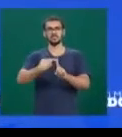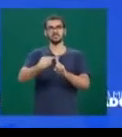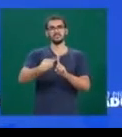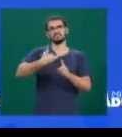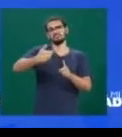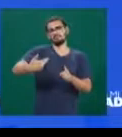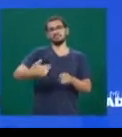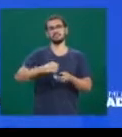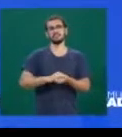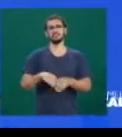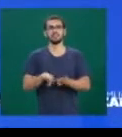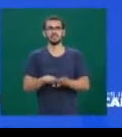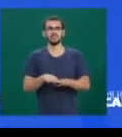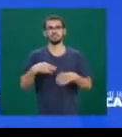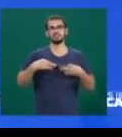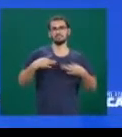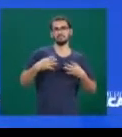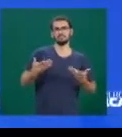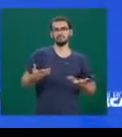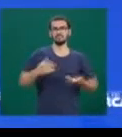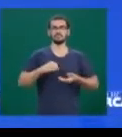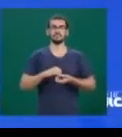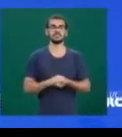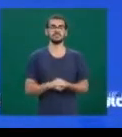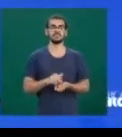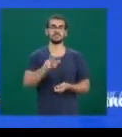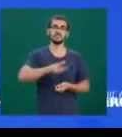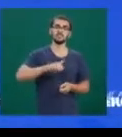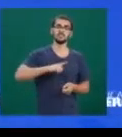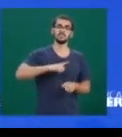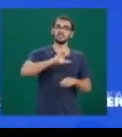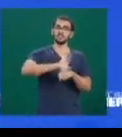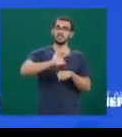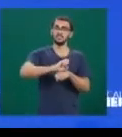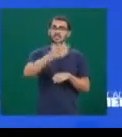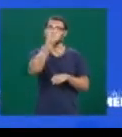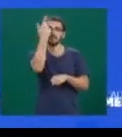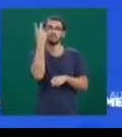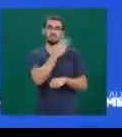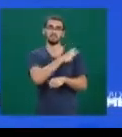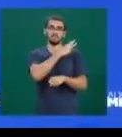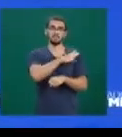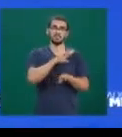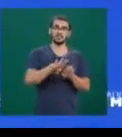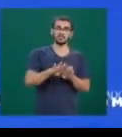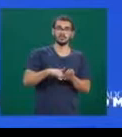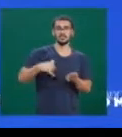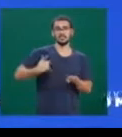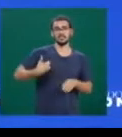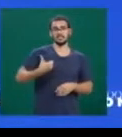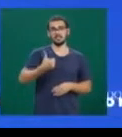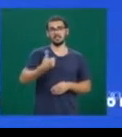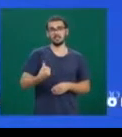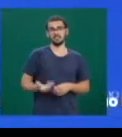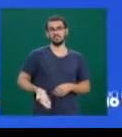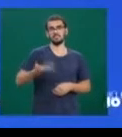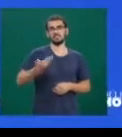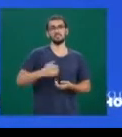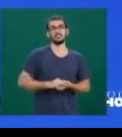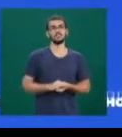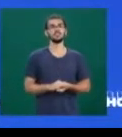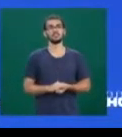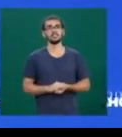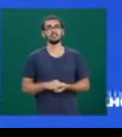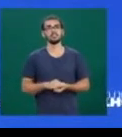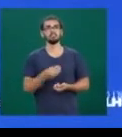ticket e uniforme. Uberlândia também tem vaga de estágio para quem está no ensino médio e tem pelo menos 16 anos. As